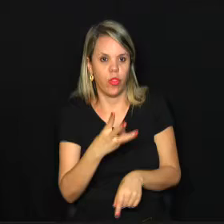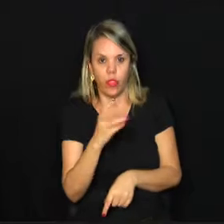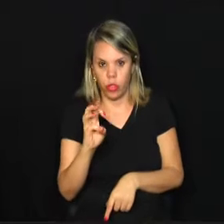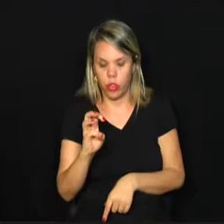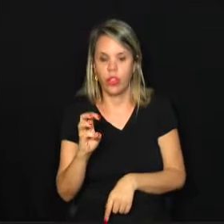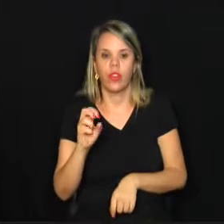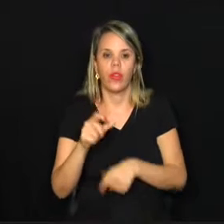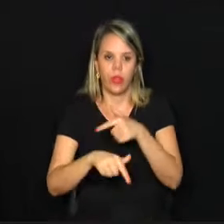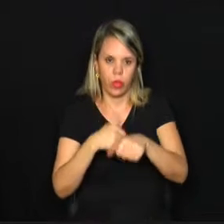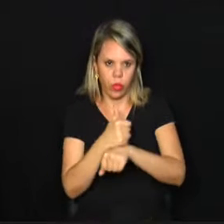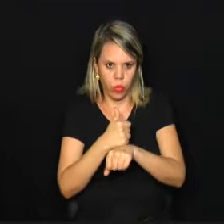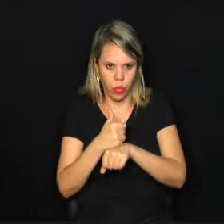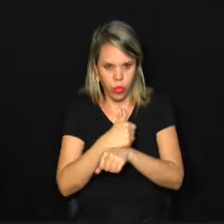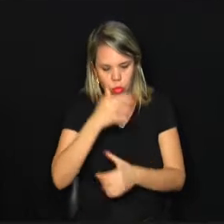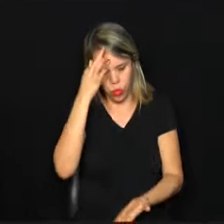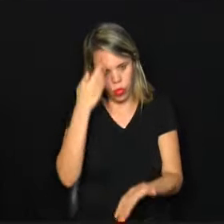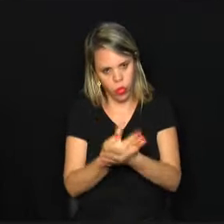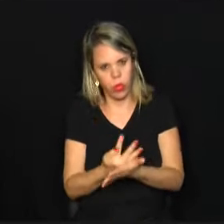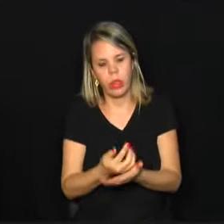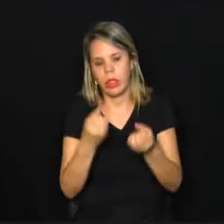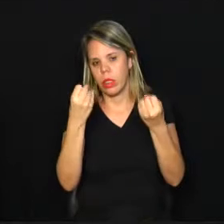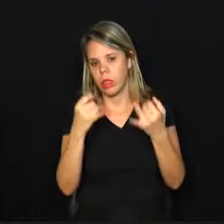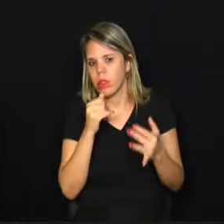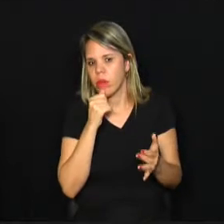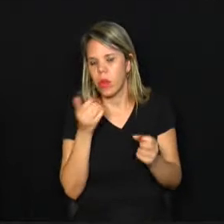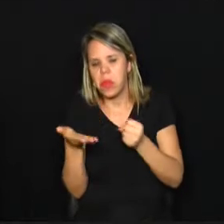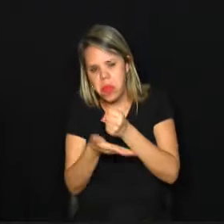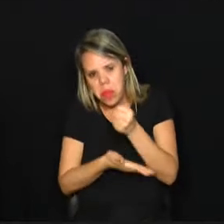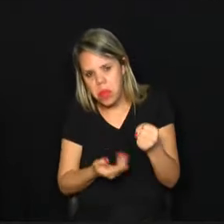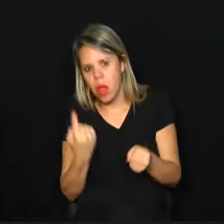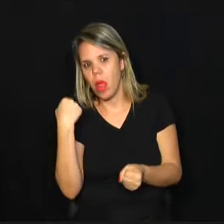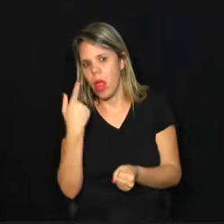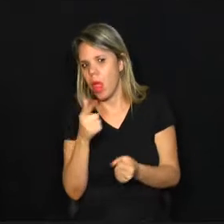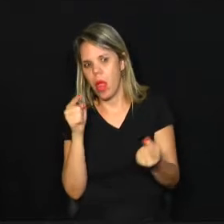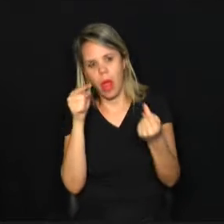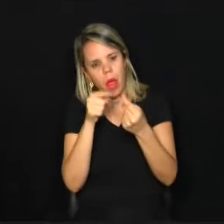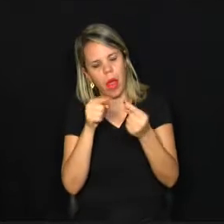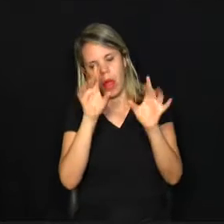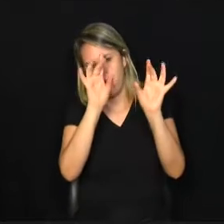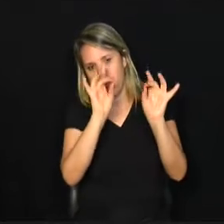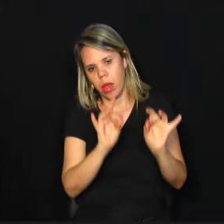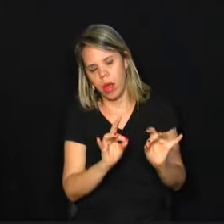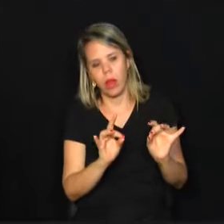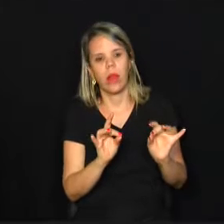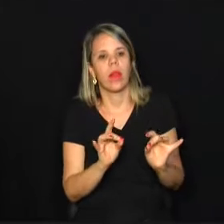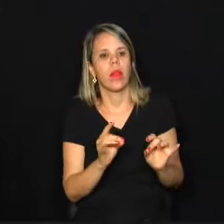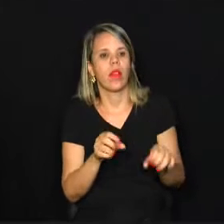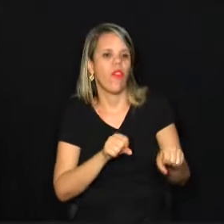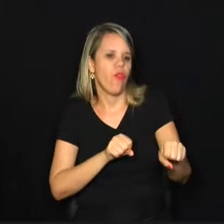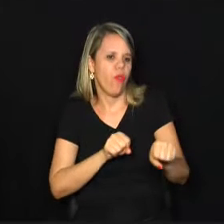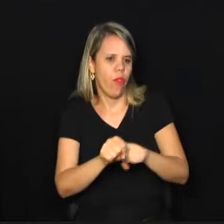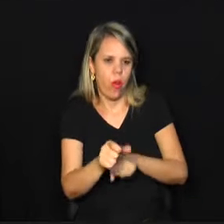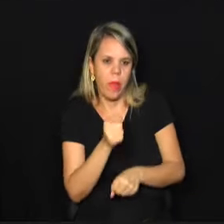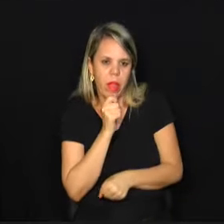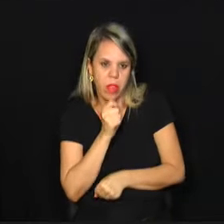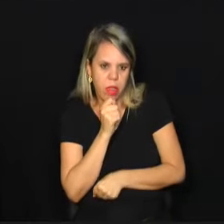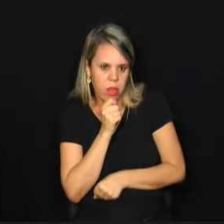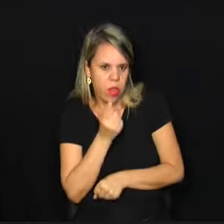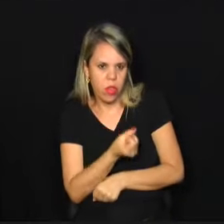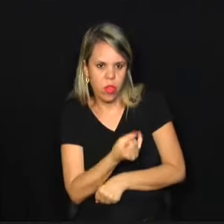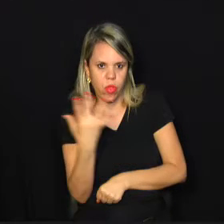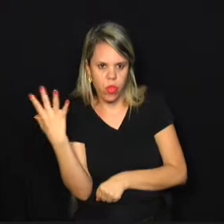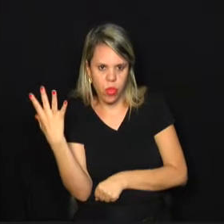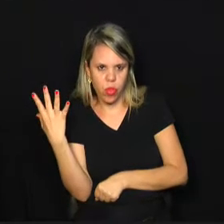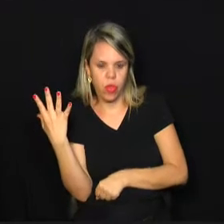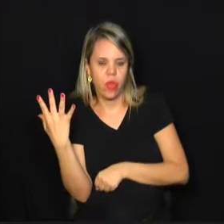havia nenhuma descrição, era muito genérica, sem especificação da escolaridade e sem